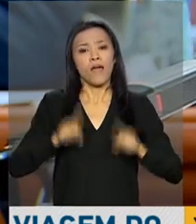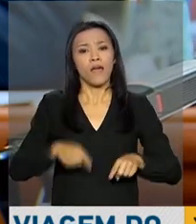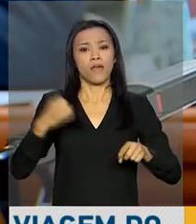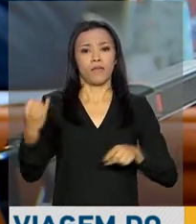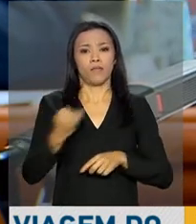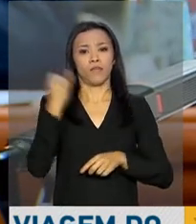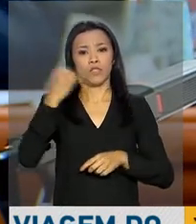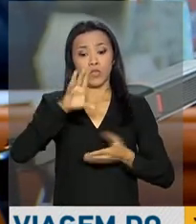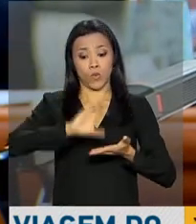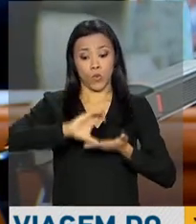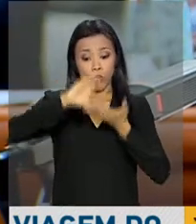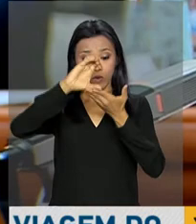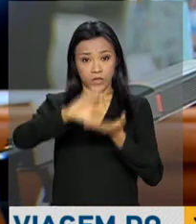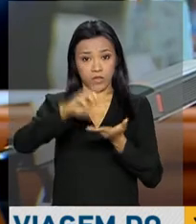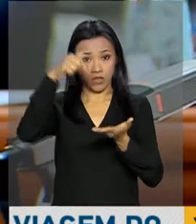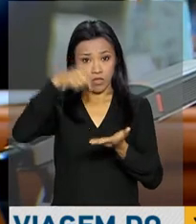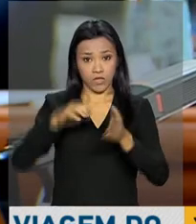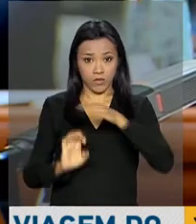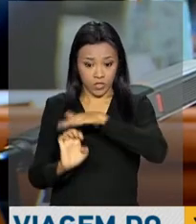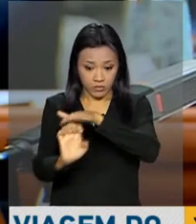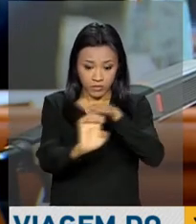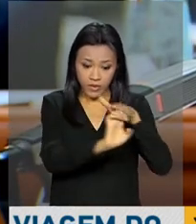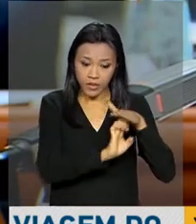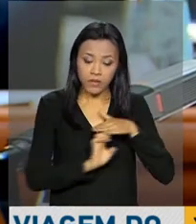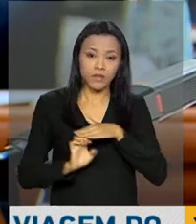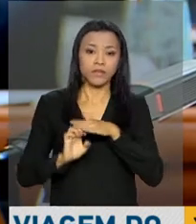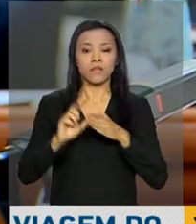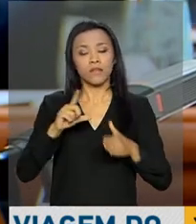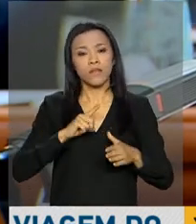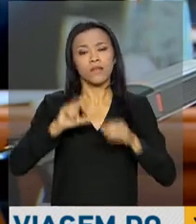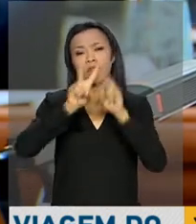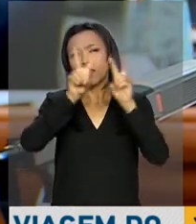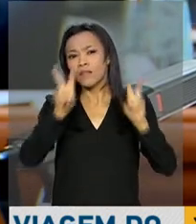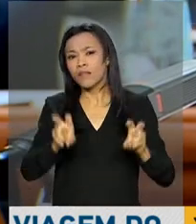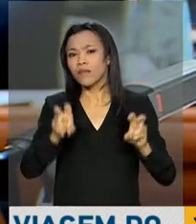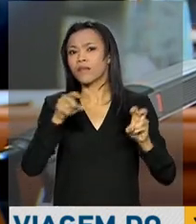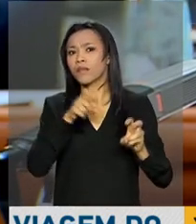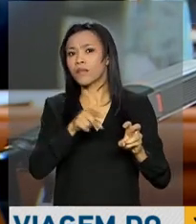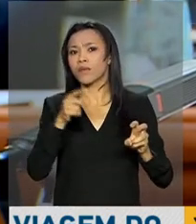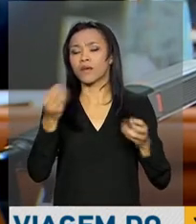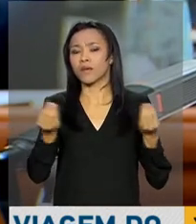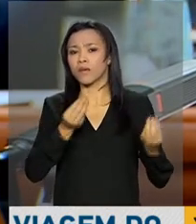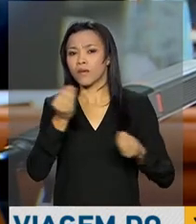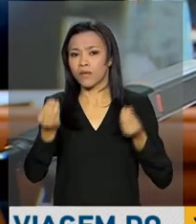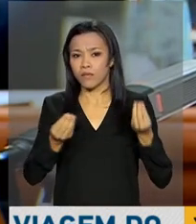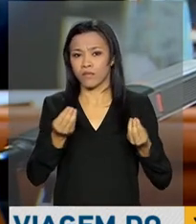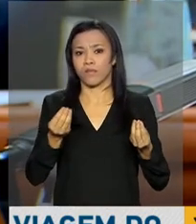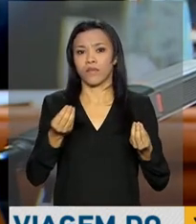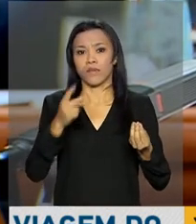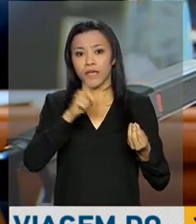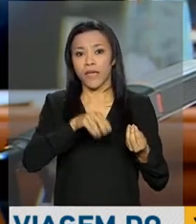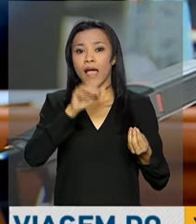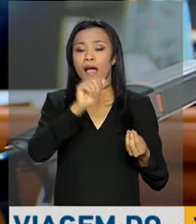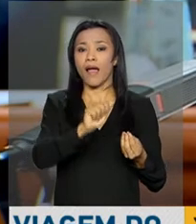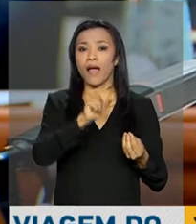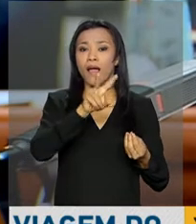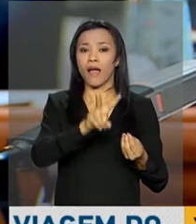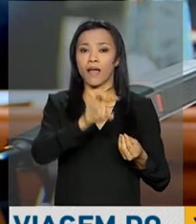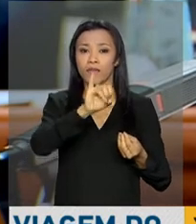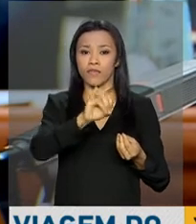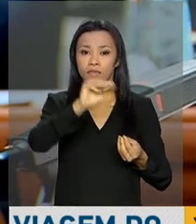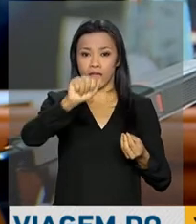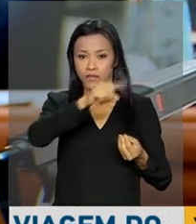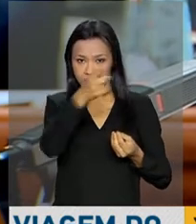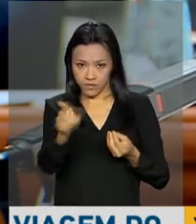Empresarial já esteja debruçado sobre o tema da aviação regional. A aviação regional é